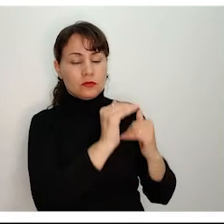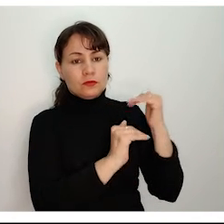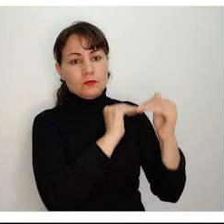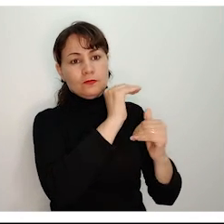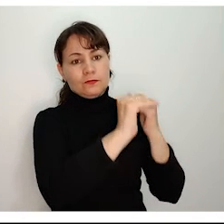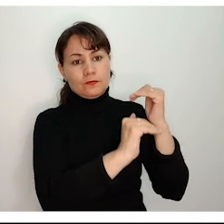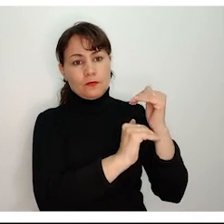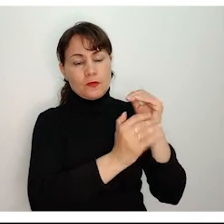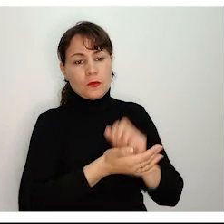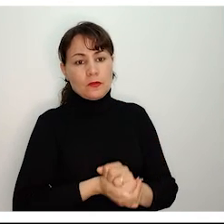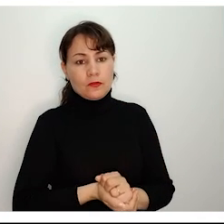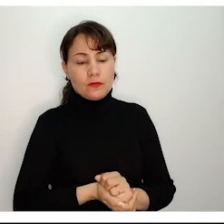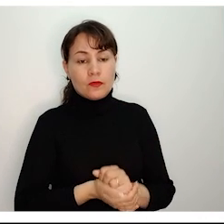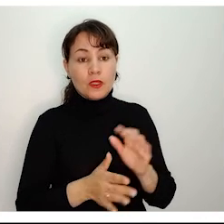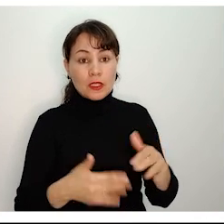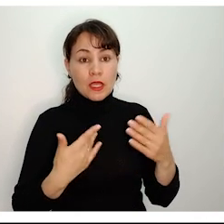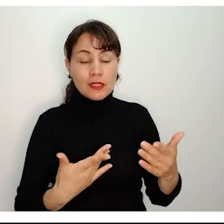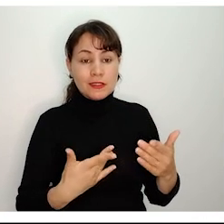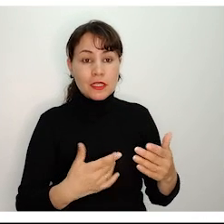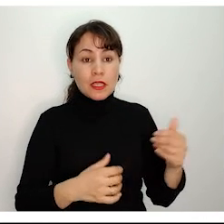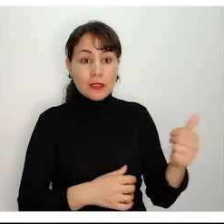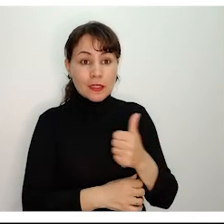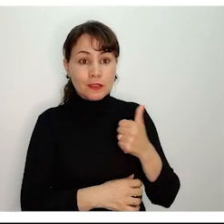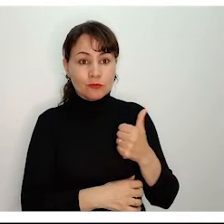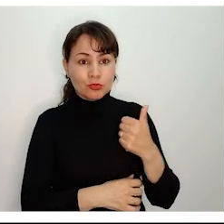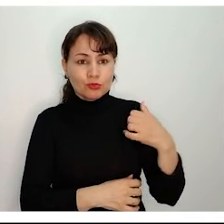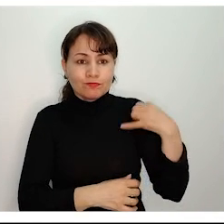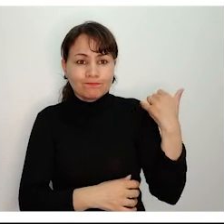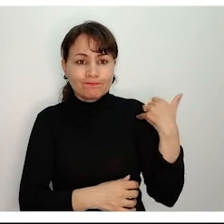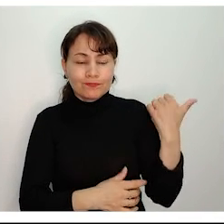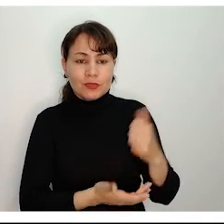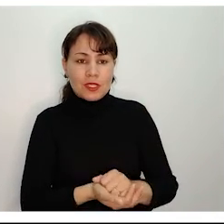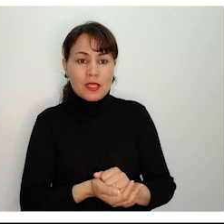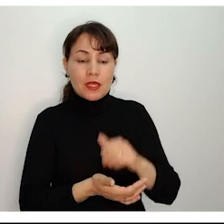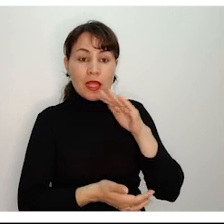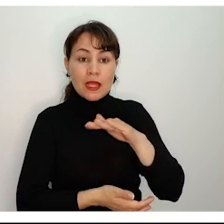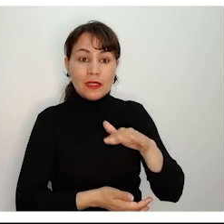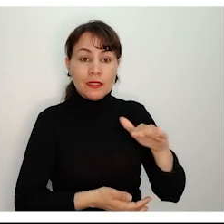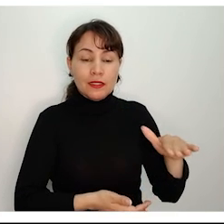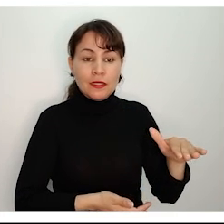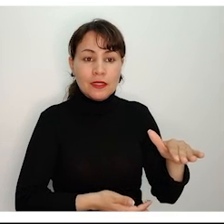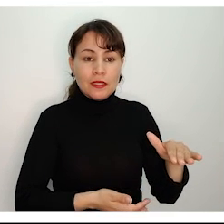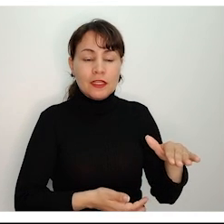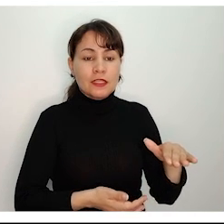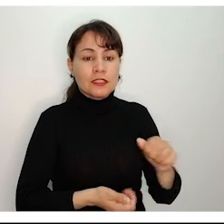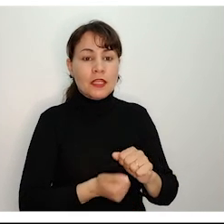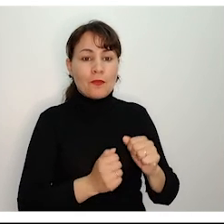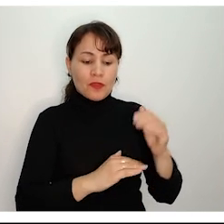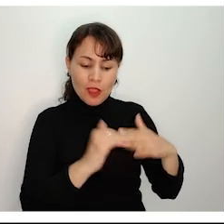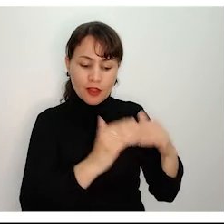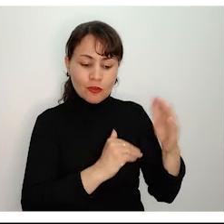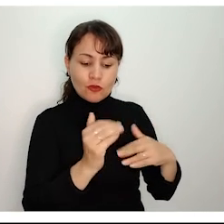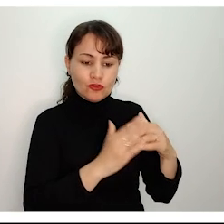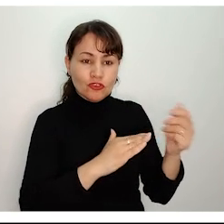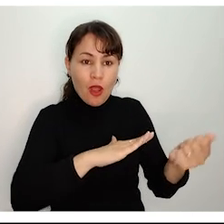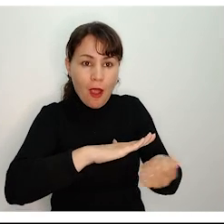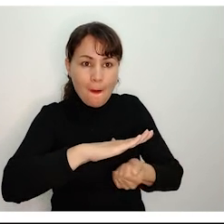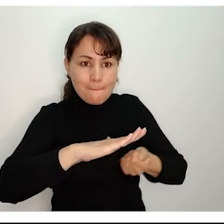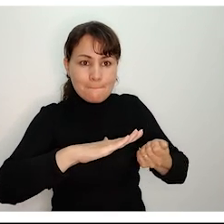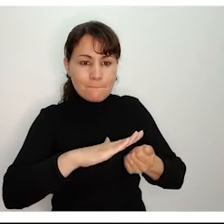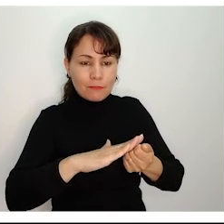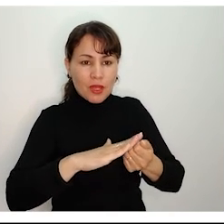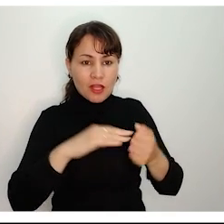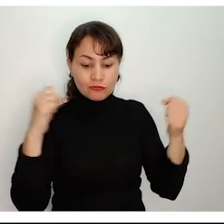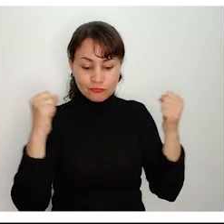comprometendo esse desenvolvimento. E assim, nessa primeira infância, a criança ela constrói